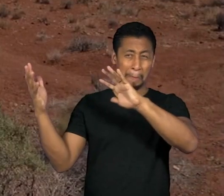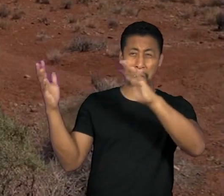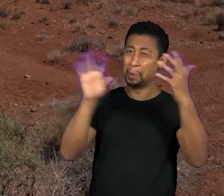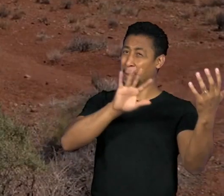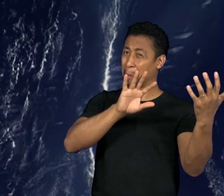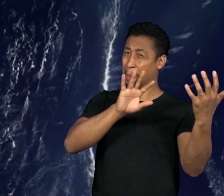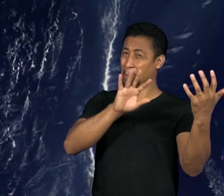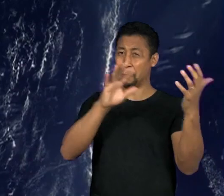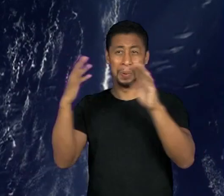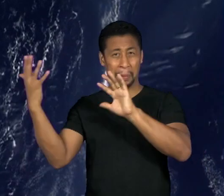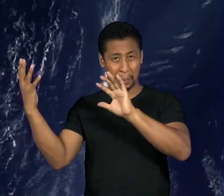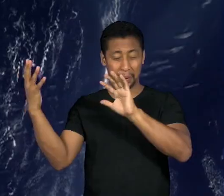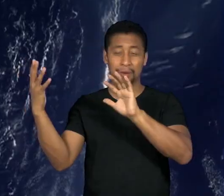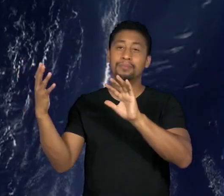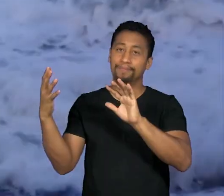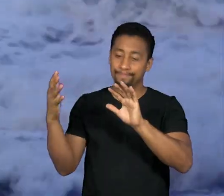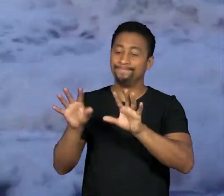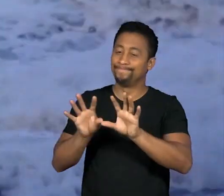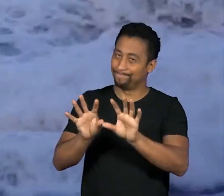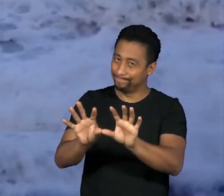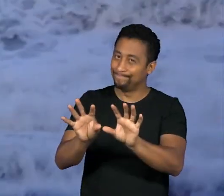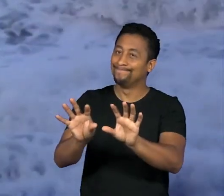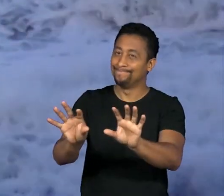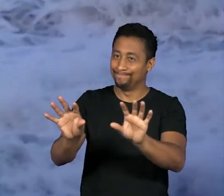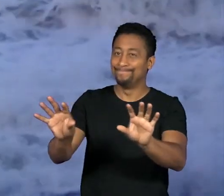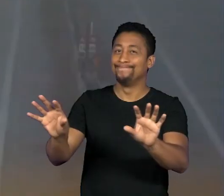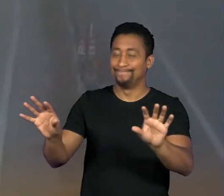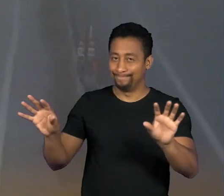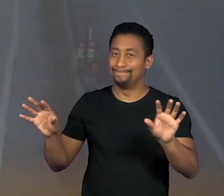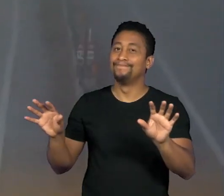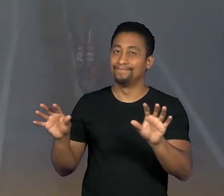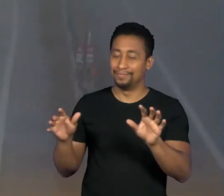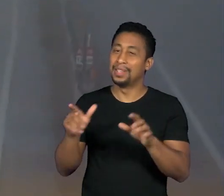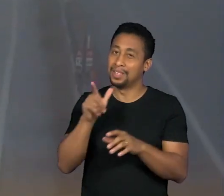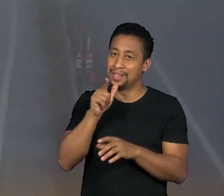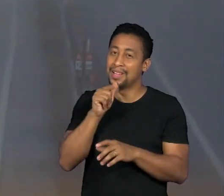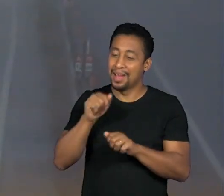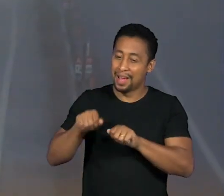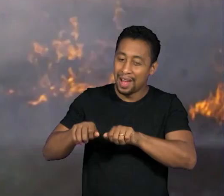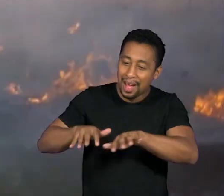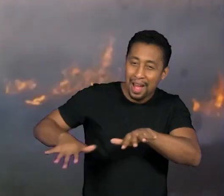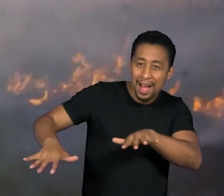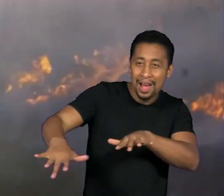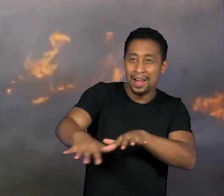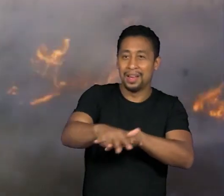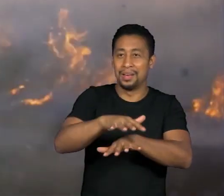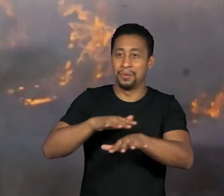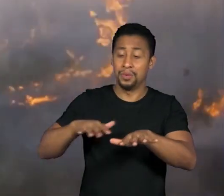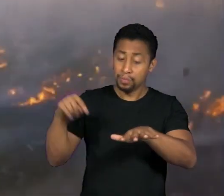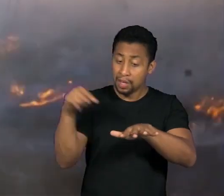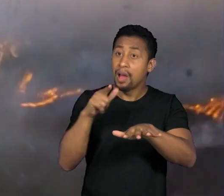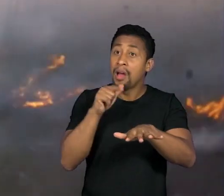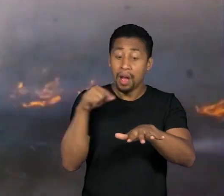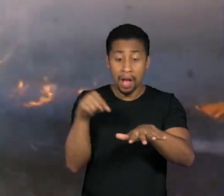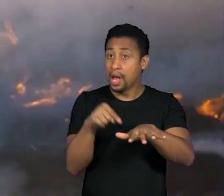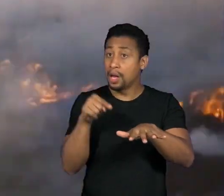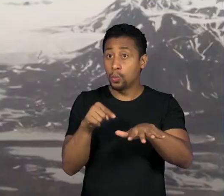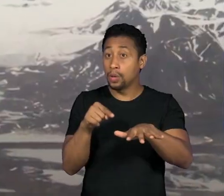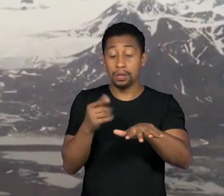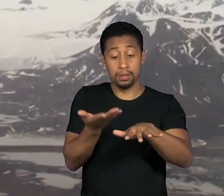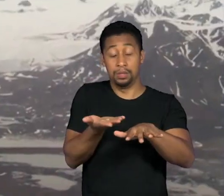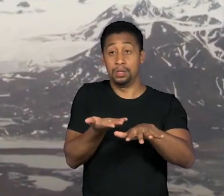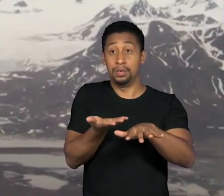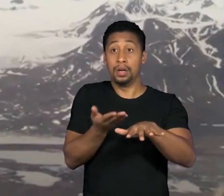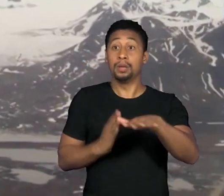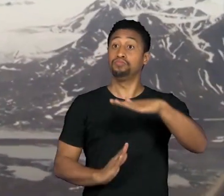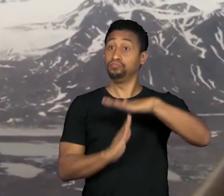se reflete diretamente na questão hidrológica. O ciclo hidrológico é um ciclo fechado. Nós temos a água que circula